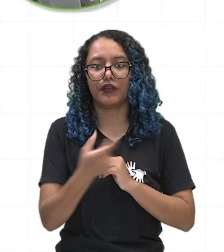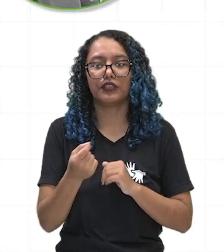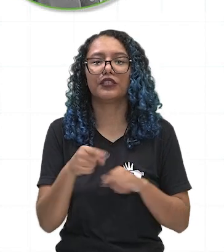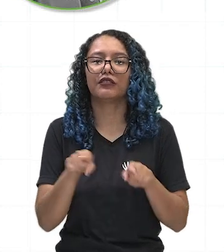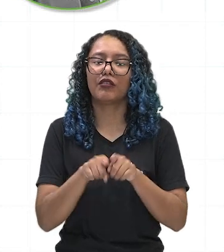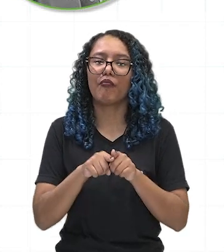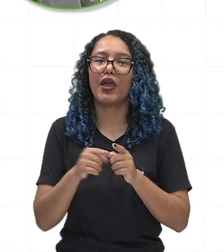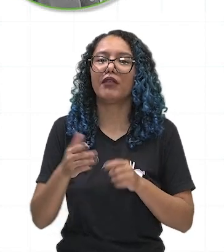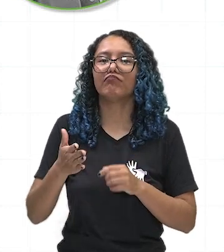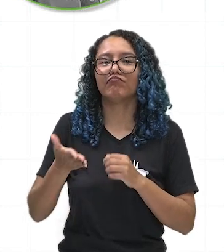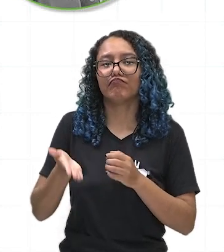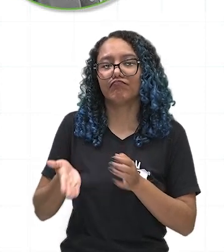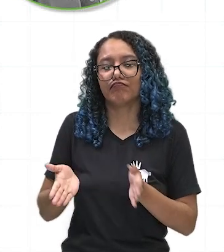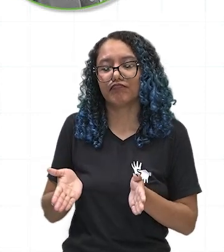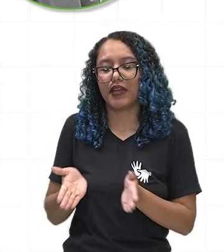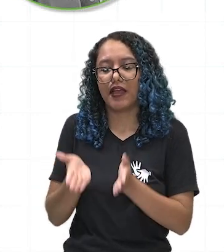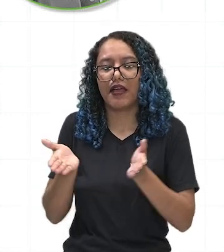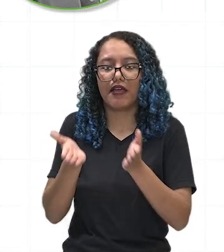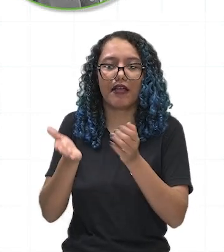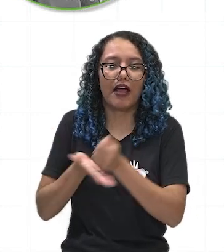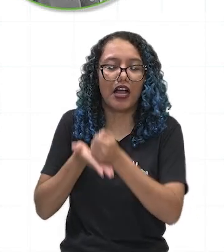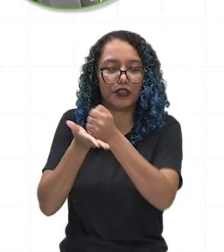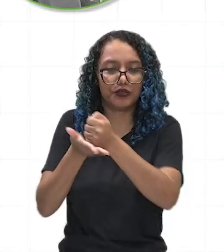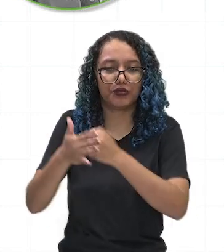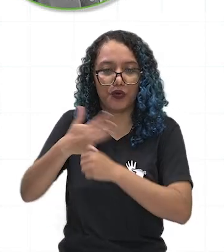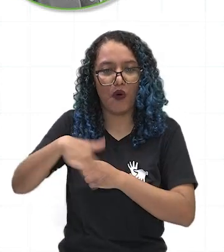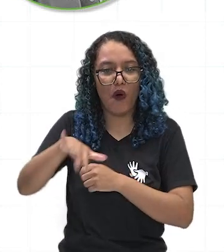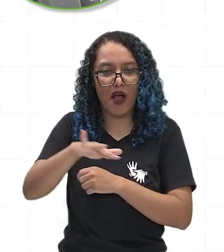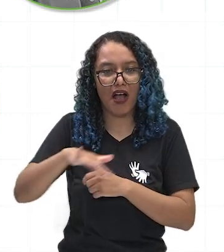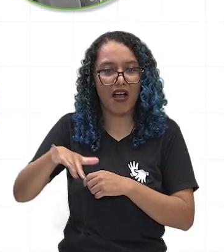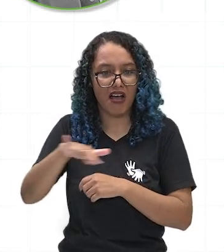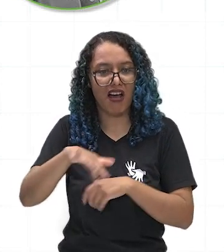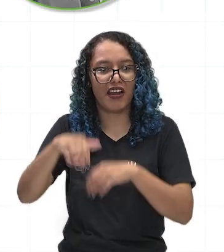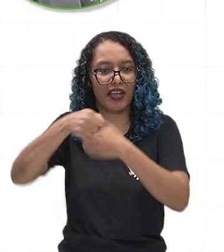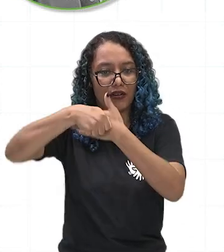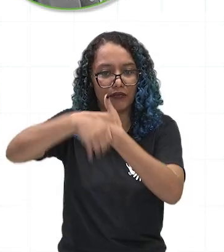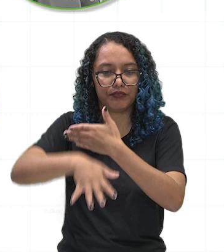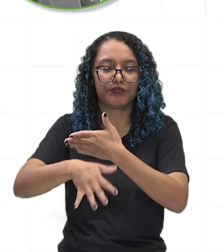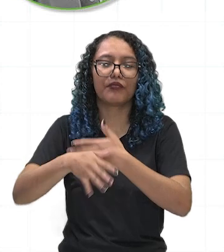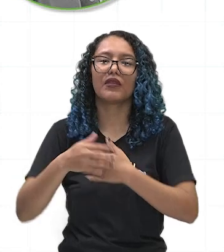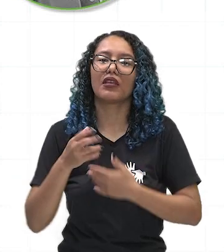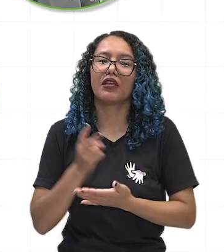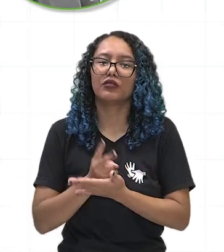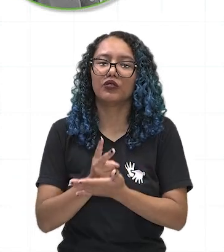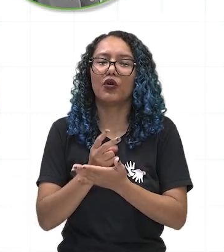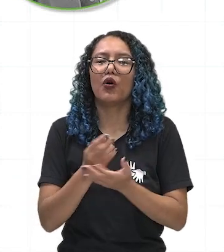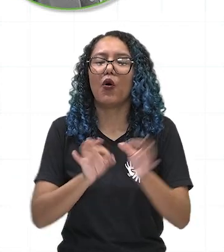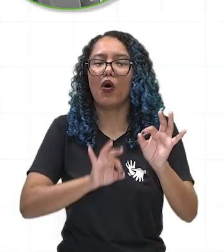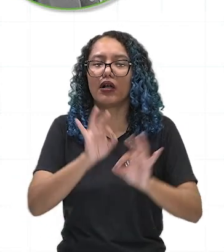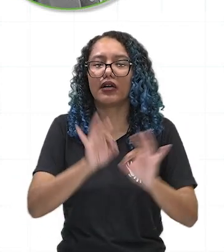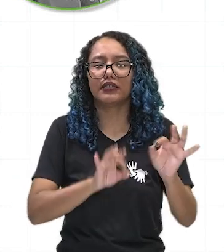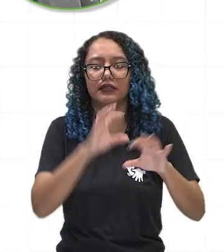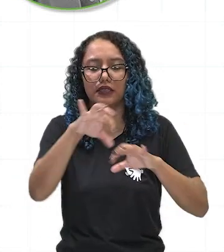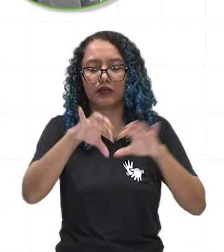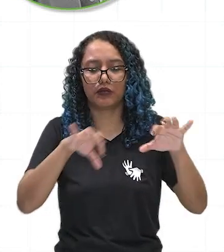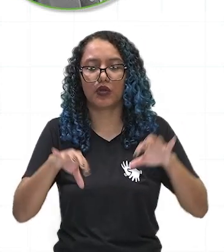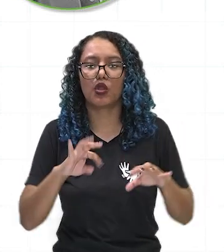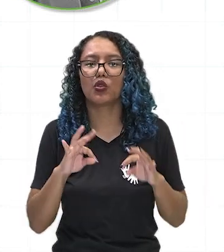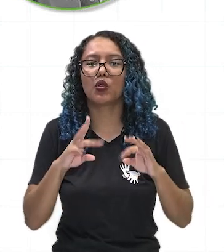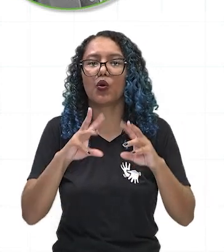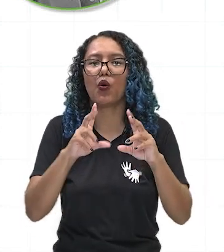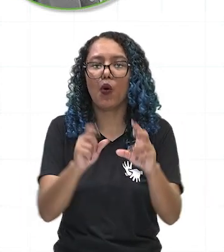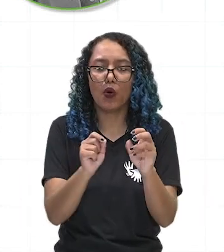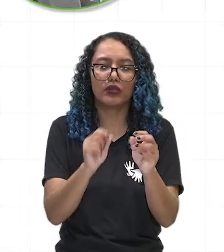grandes contribuições, porque ele conseguiu aí sistematizar ainda mais, dividindo todos os seres vivos